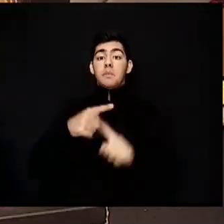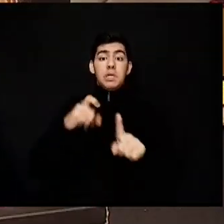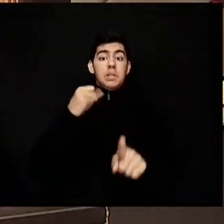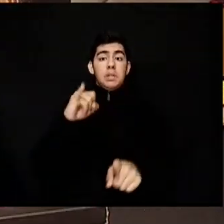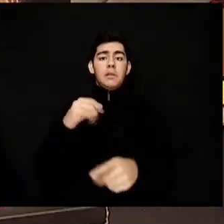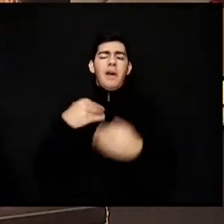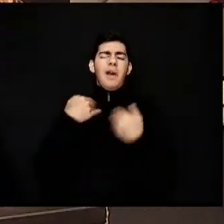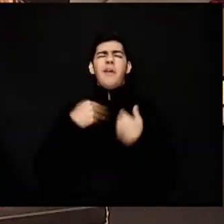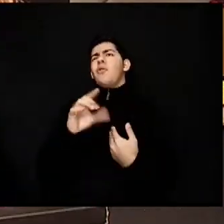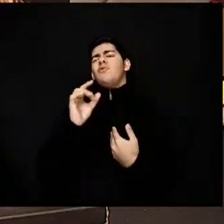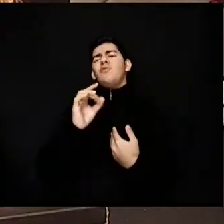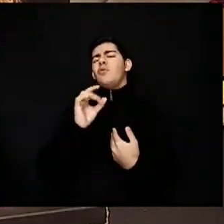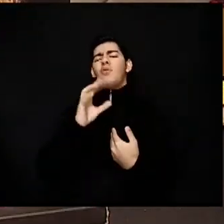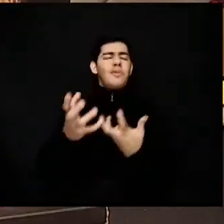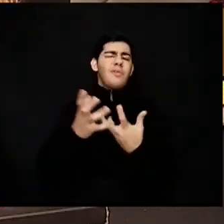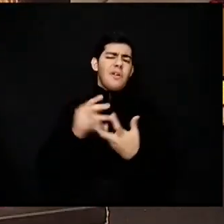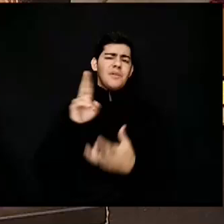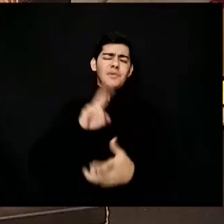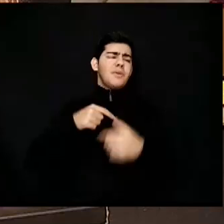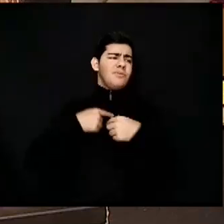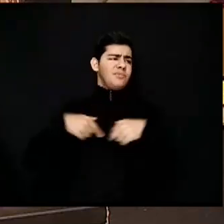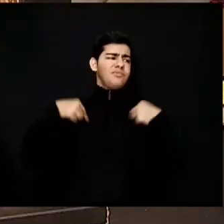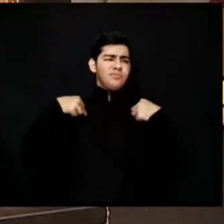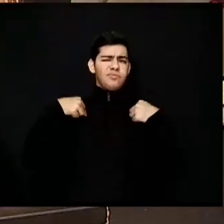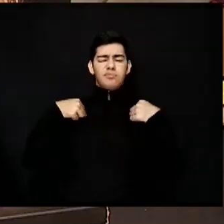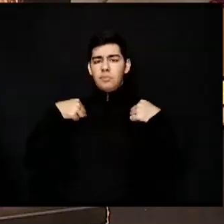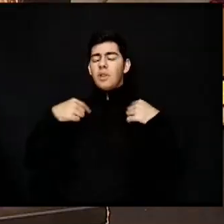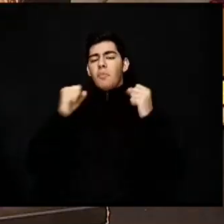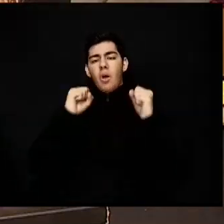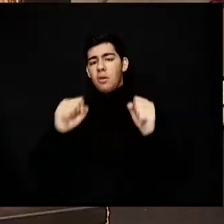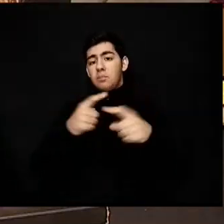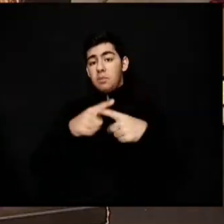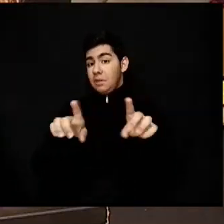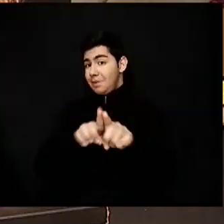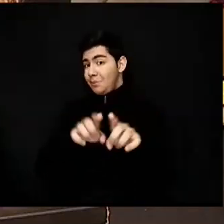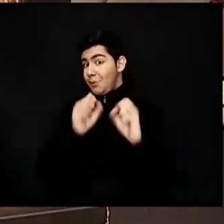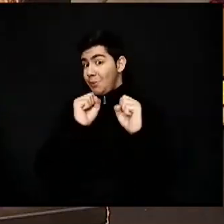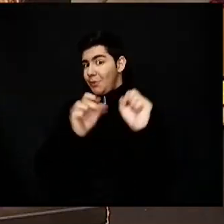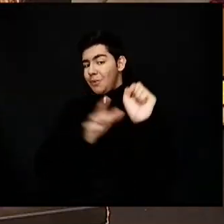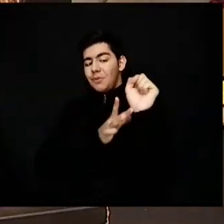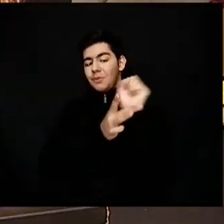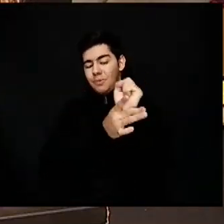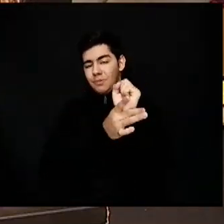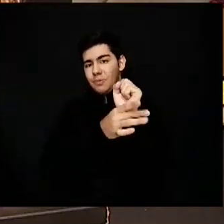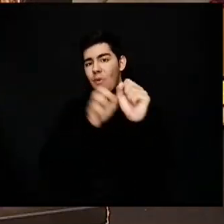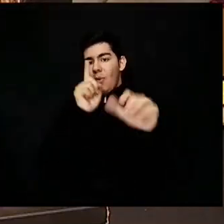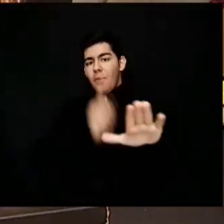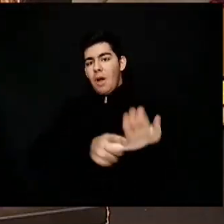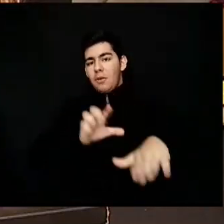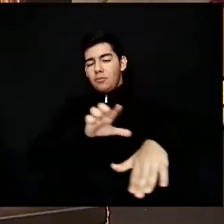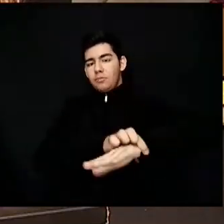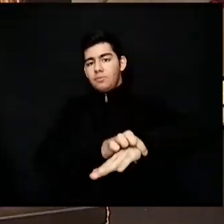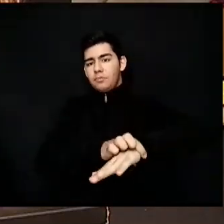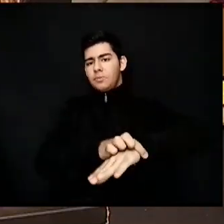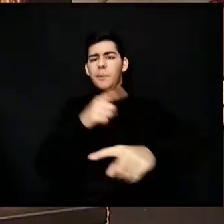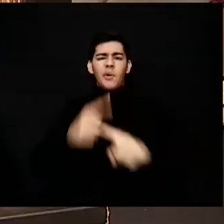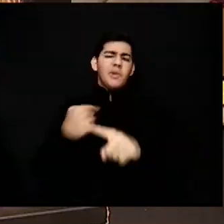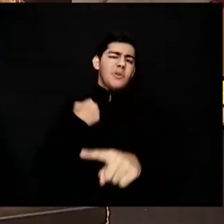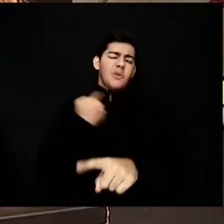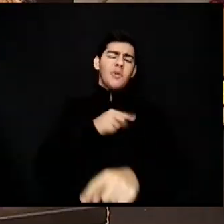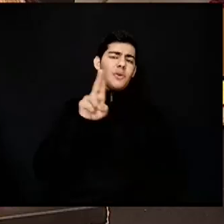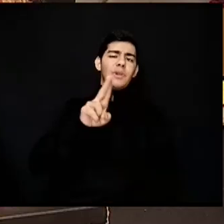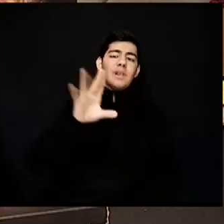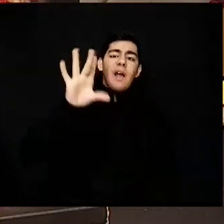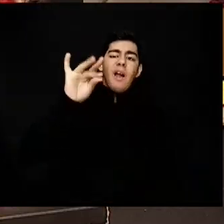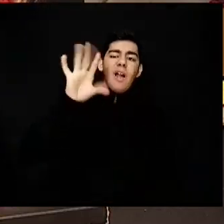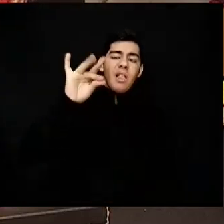choker mesmo. E aí, por que a cola de contato? Porque a cola de contato a gente vai dar um pinguinho aqui pra esse nó não